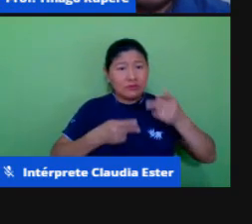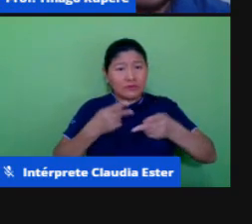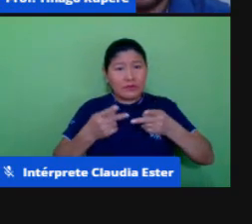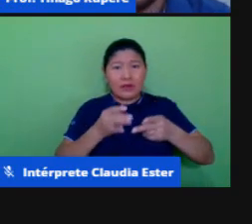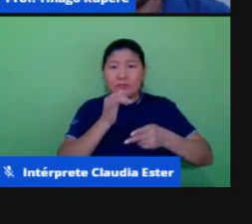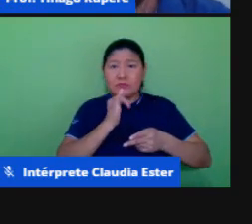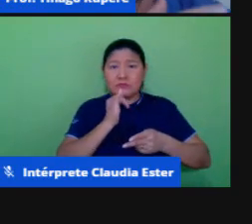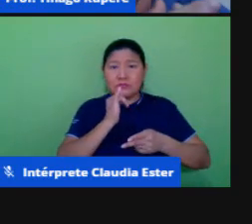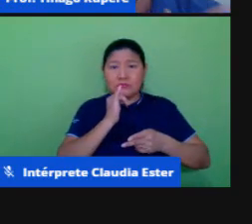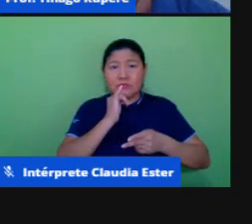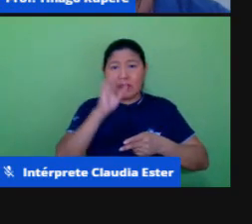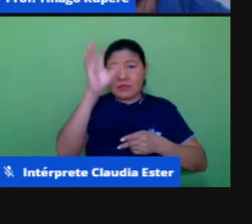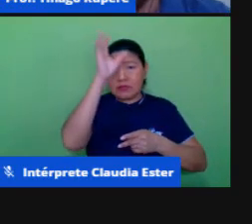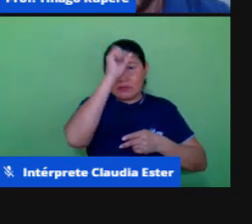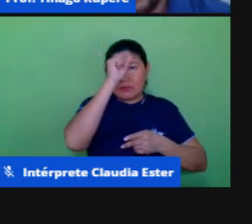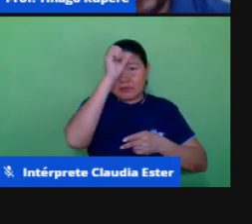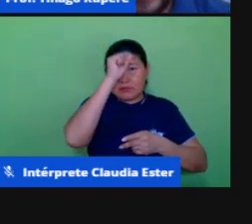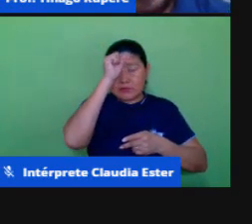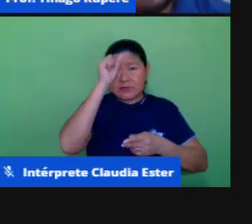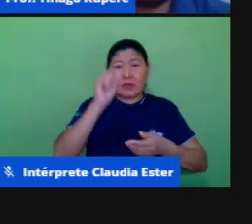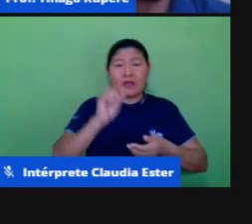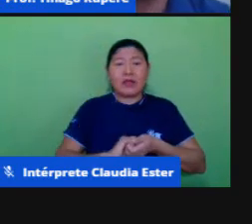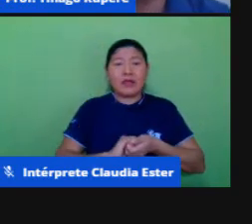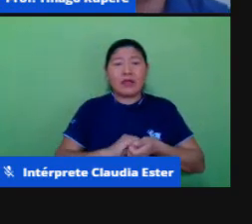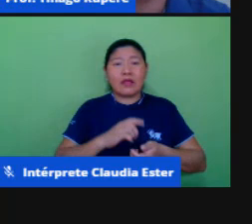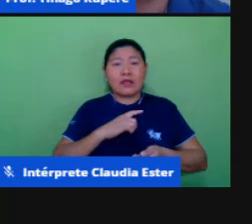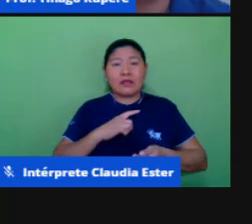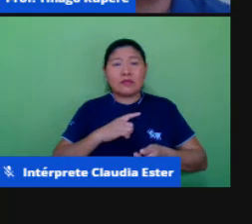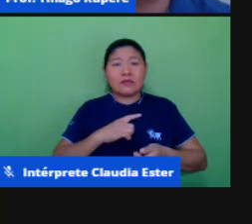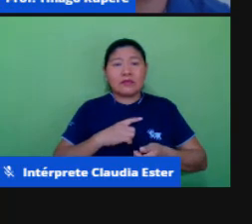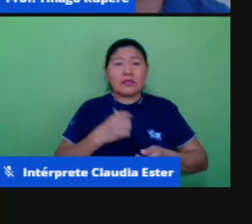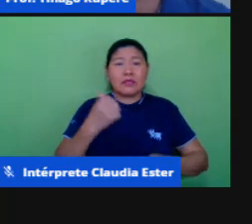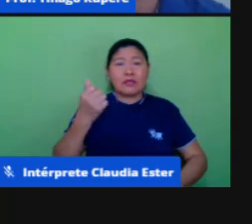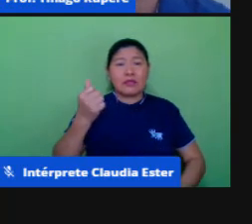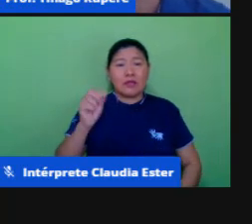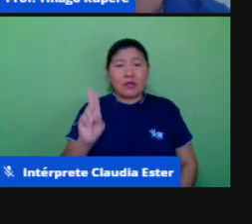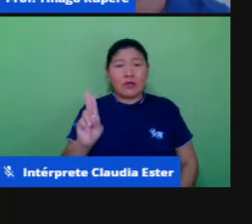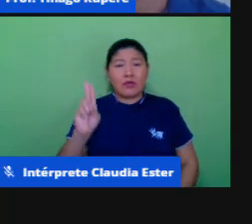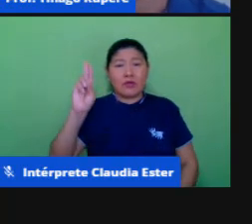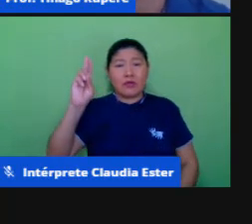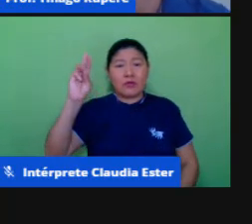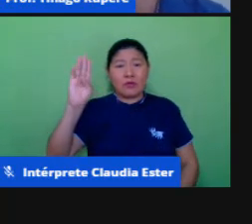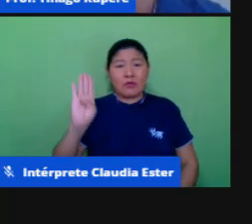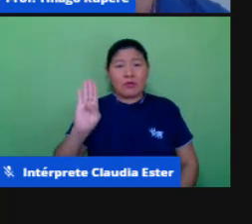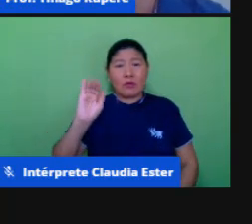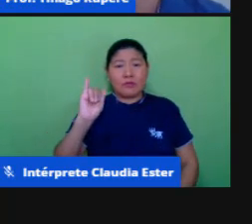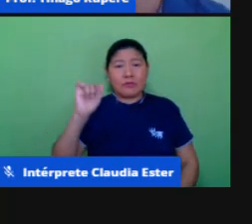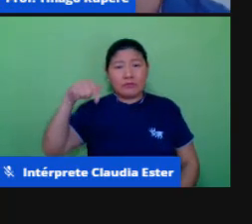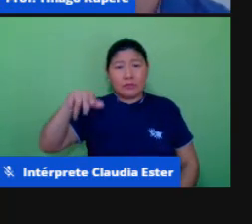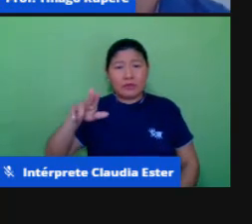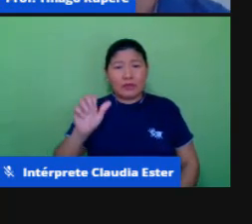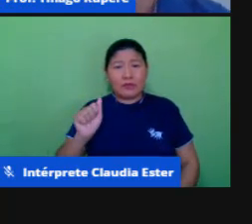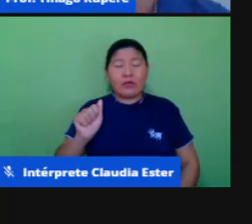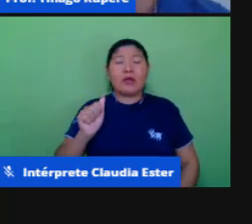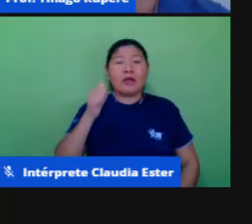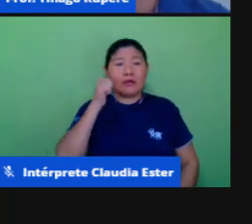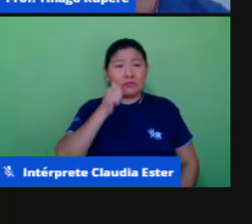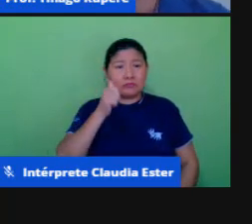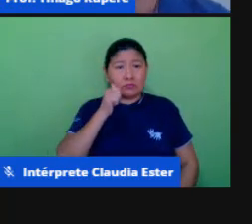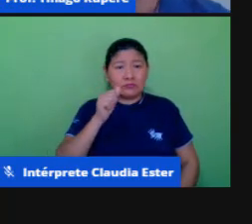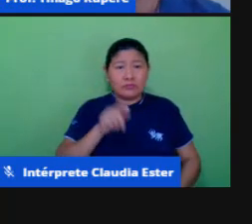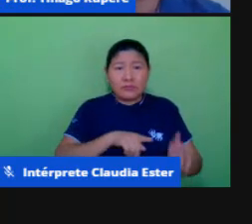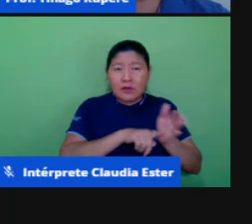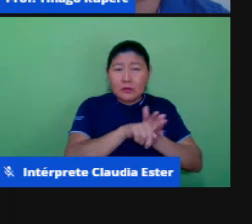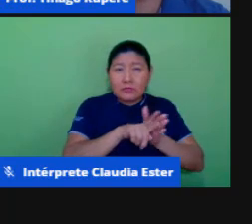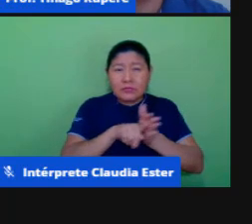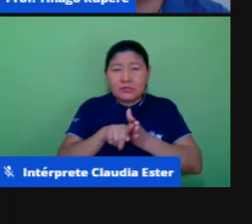ubíqua. Se vocês pegarem, por exemplo, a pesquisadora Lúcia Santaella, que é da PUC de São Paulo também, ela fala